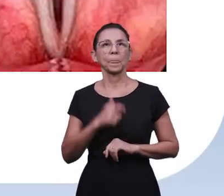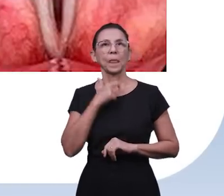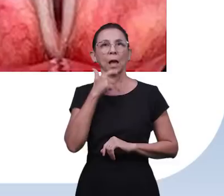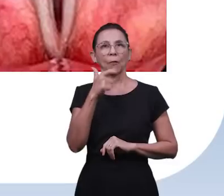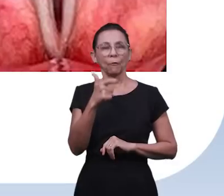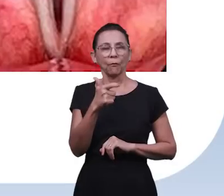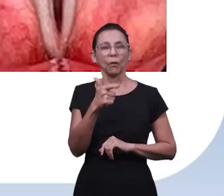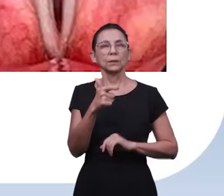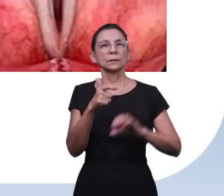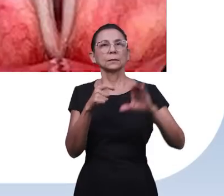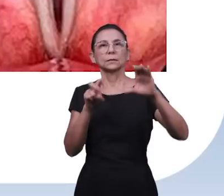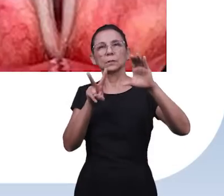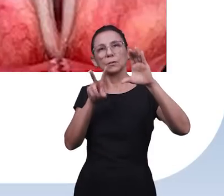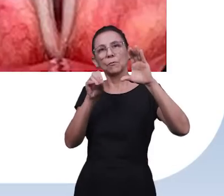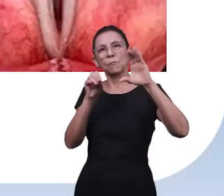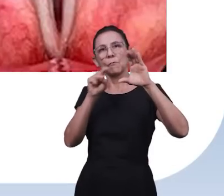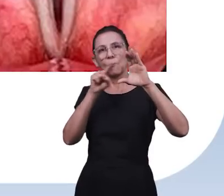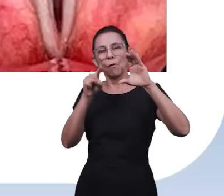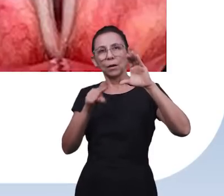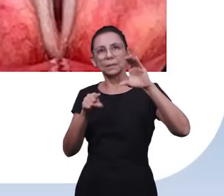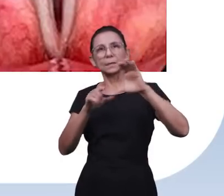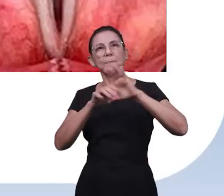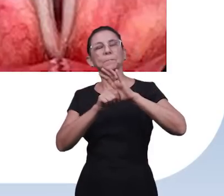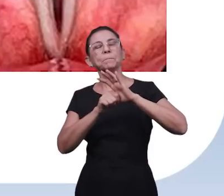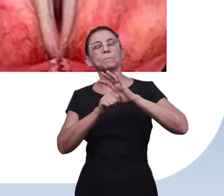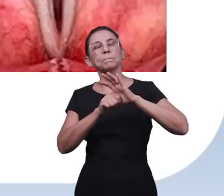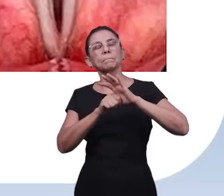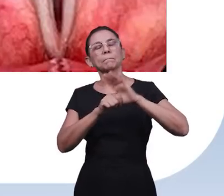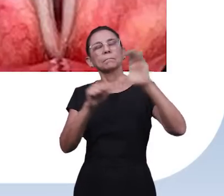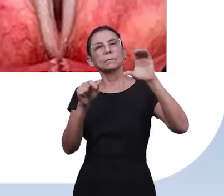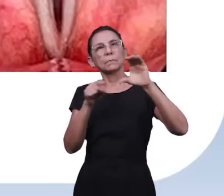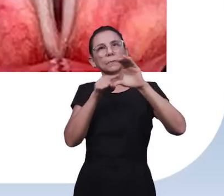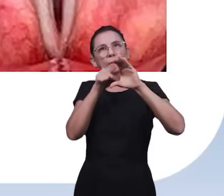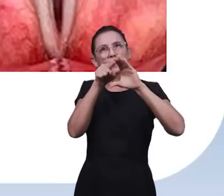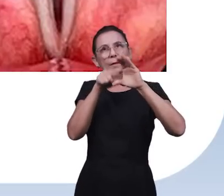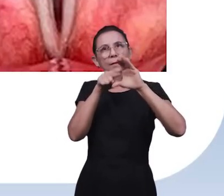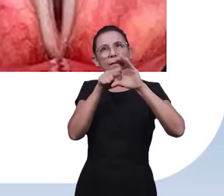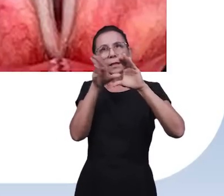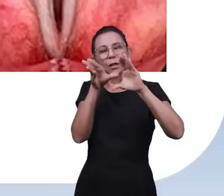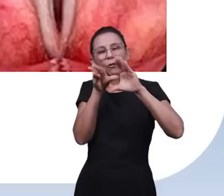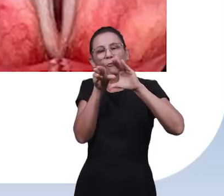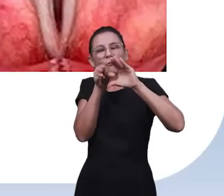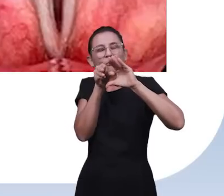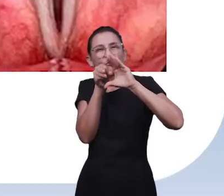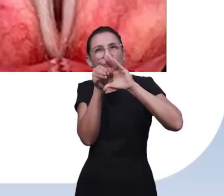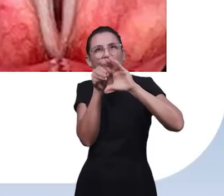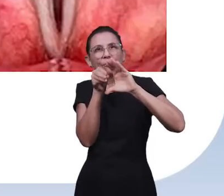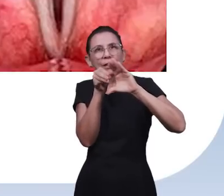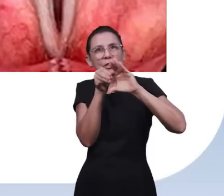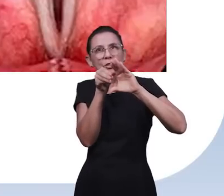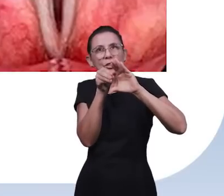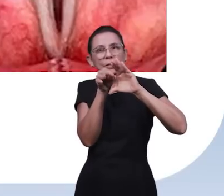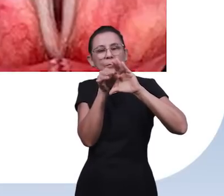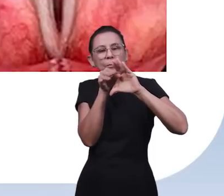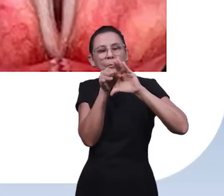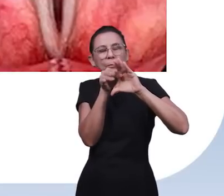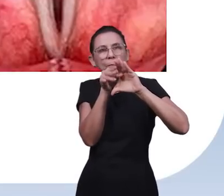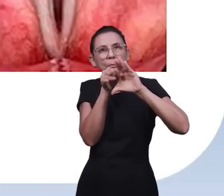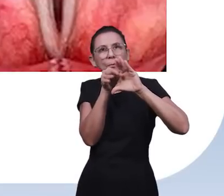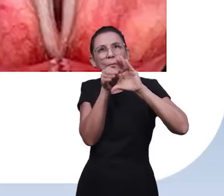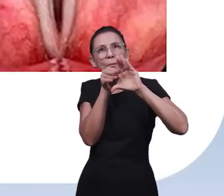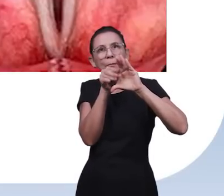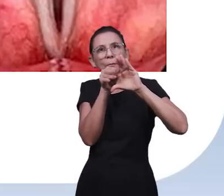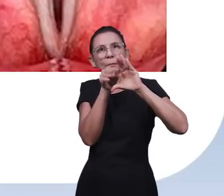importante. Quando ela está fechada, toda fechada, ela está vibrando, recebendo